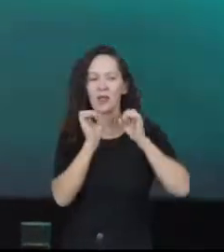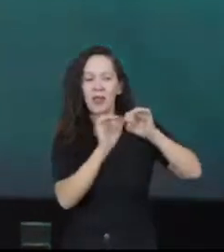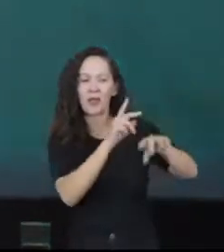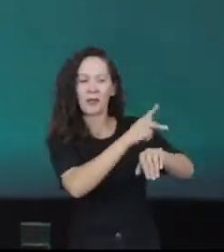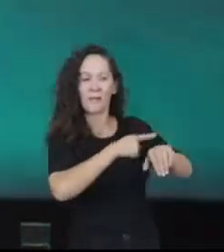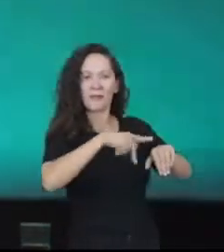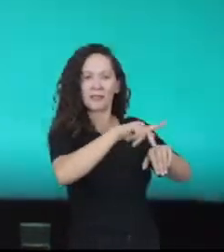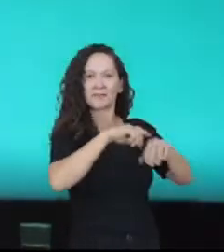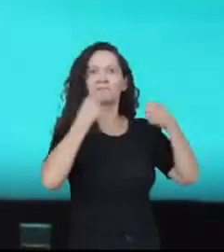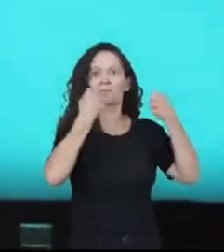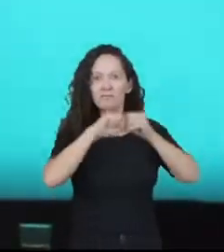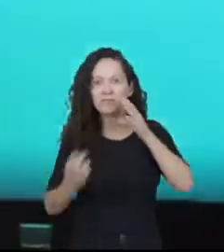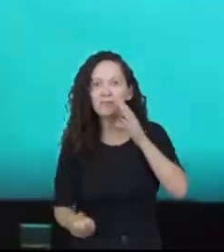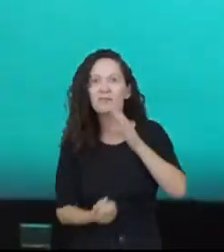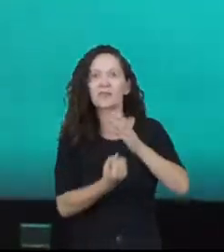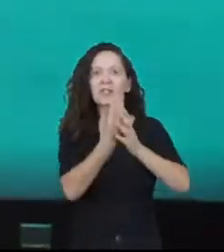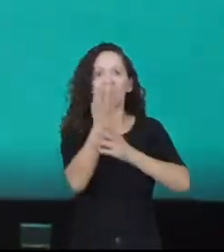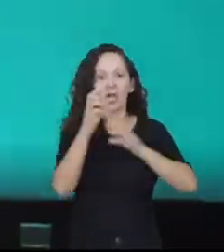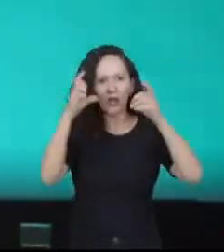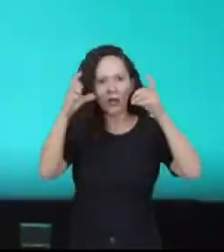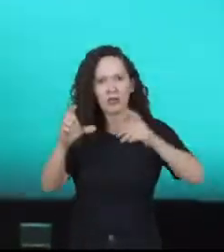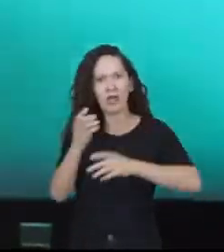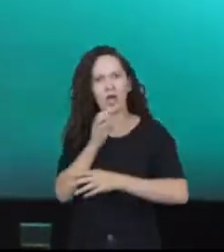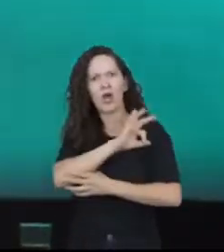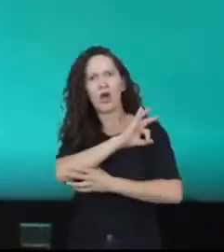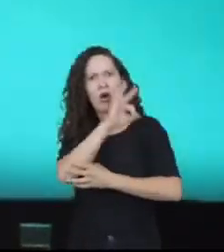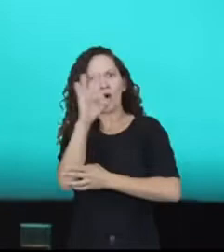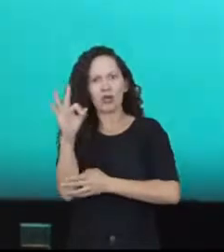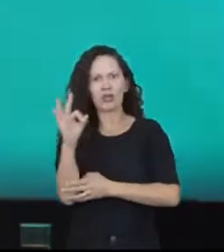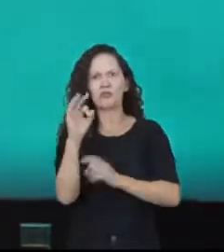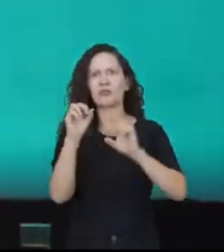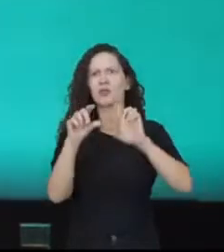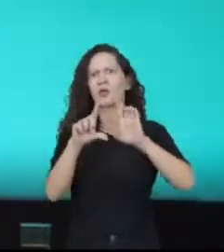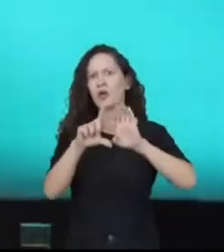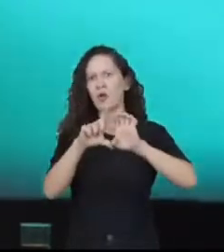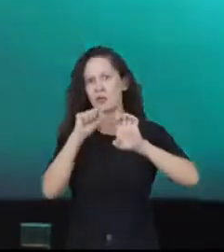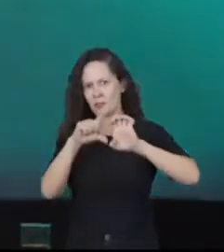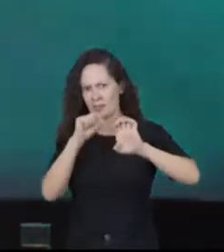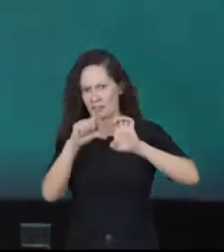ambiente fértil ao empreendedorismo